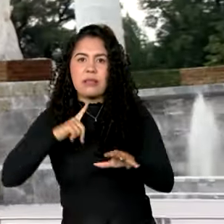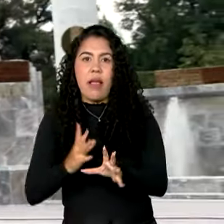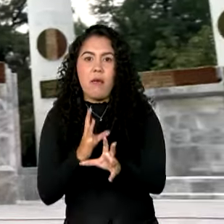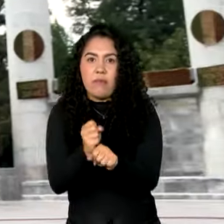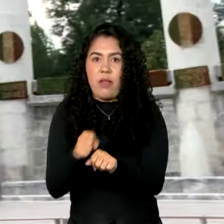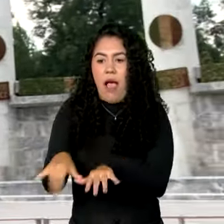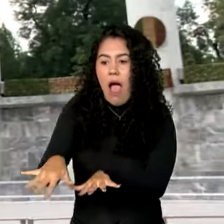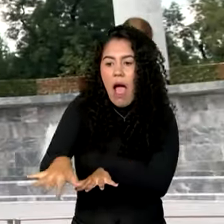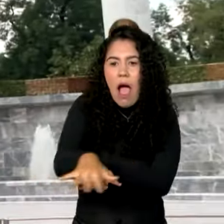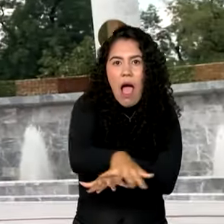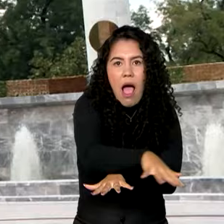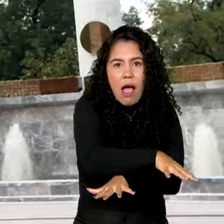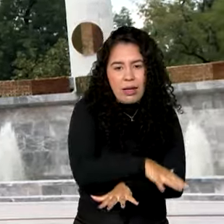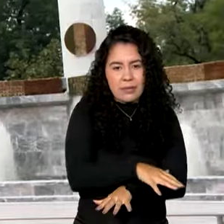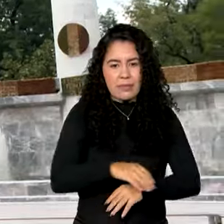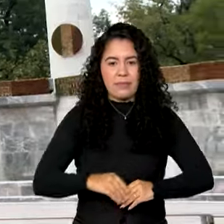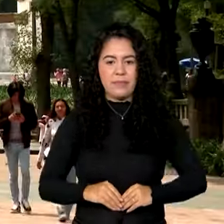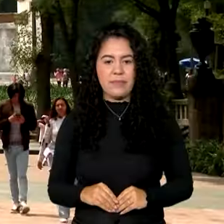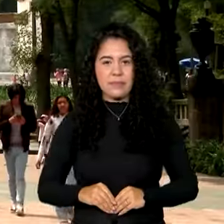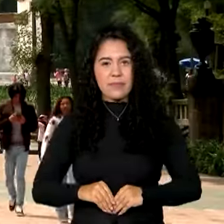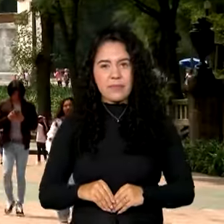setores.